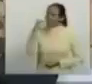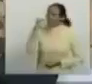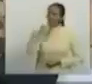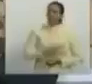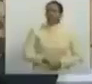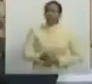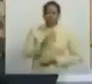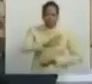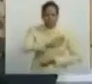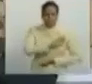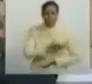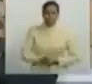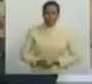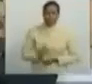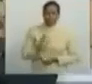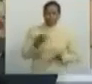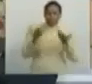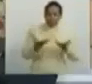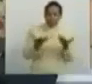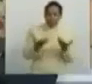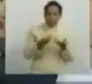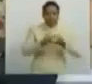Que só querem os benefícios de Deus.